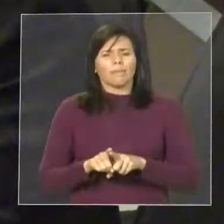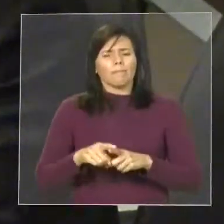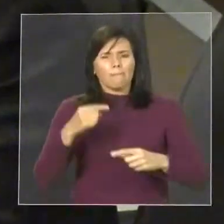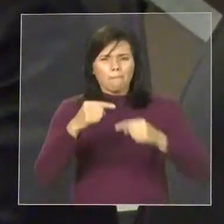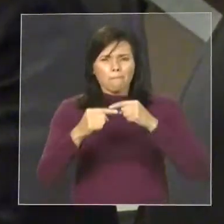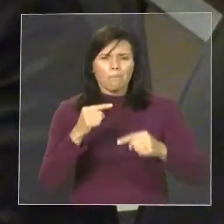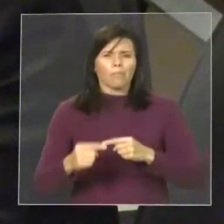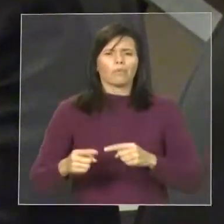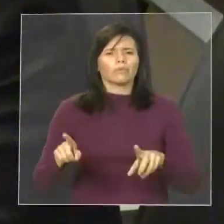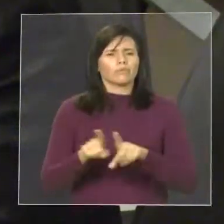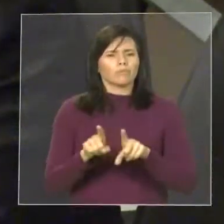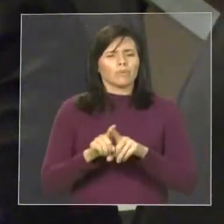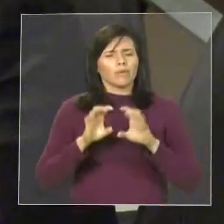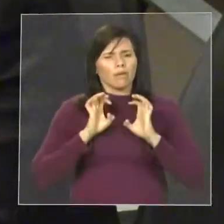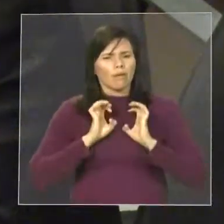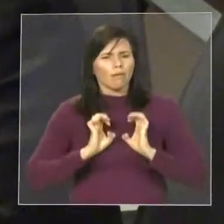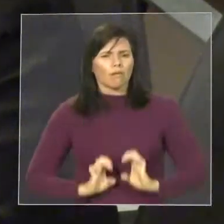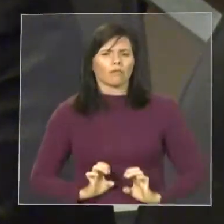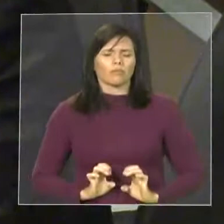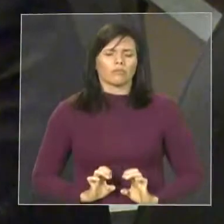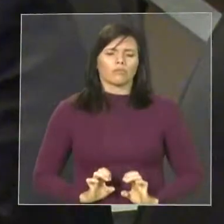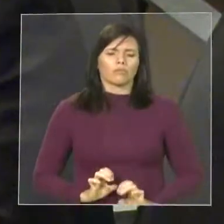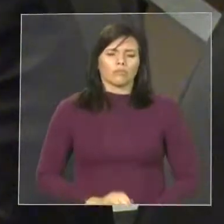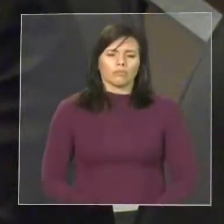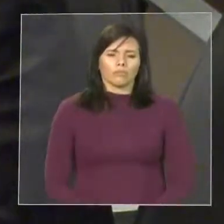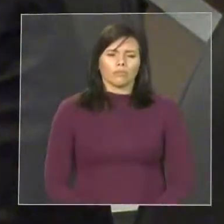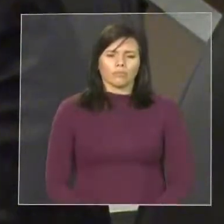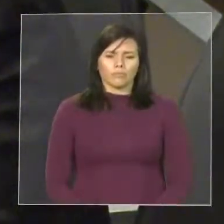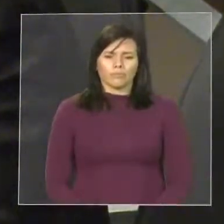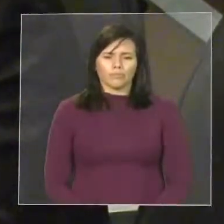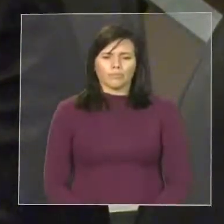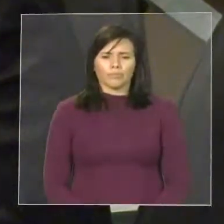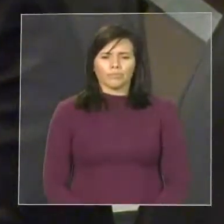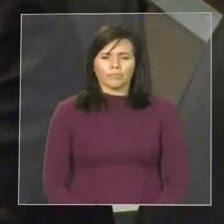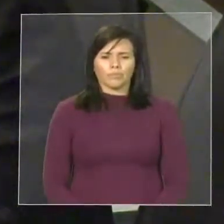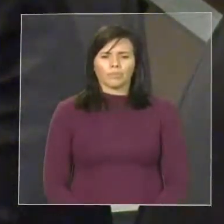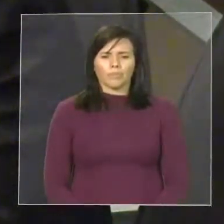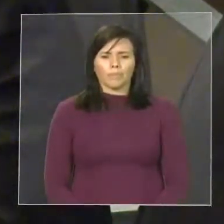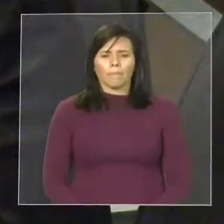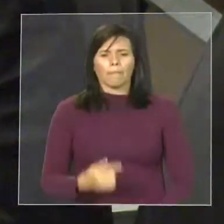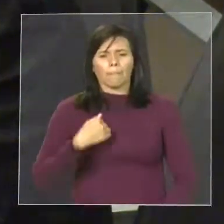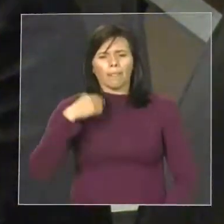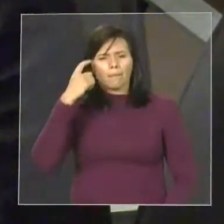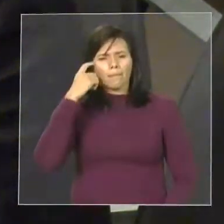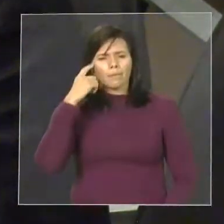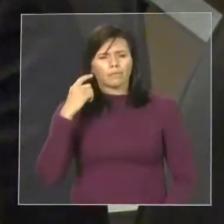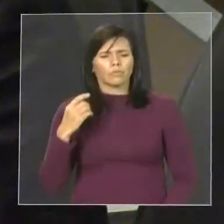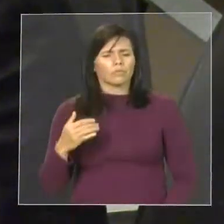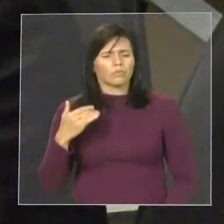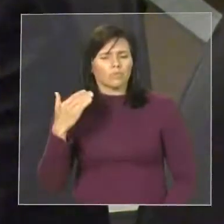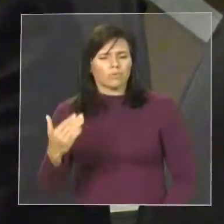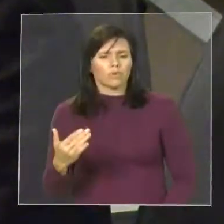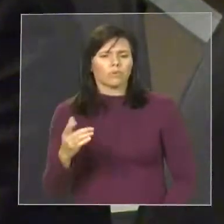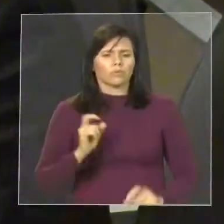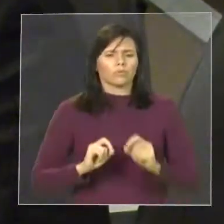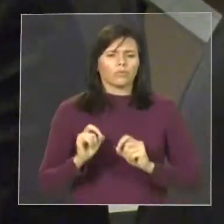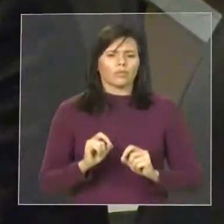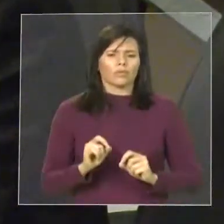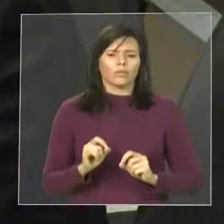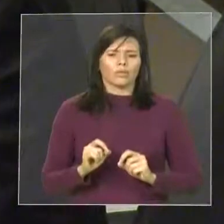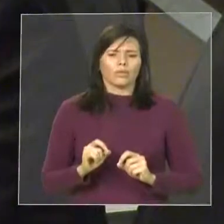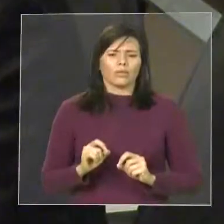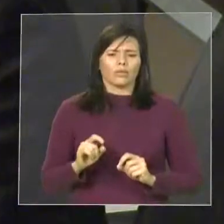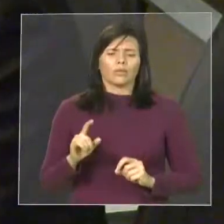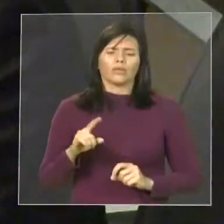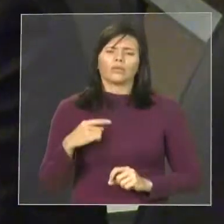conhecimento e não podemos deixar criminalizar a política. Porque a partir do momento que criminalizamos a política, nós afastamos os homens